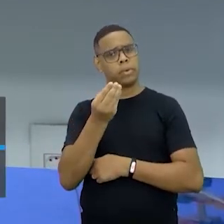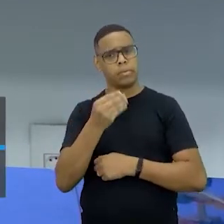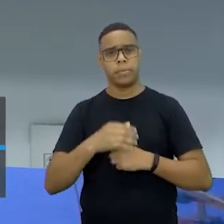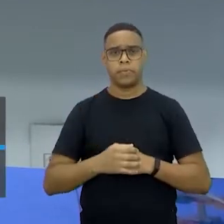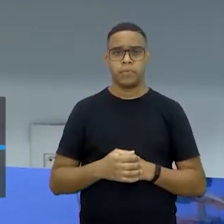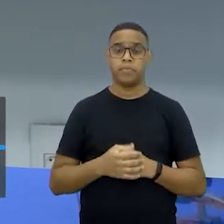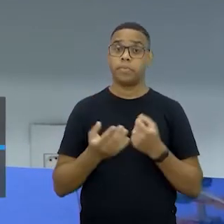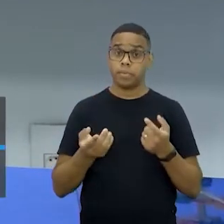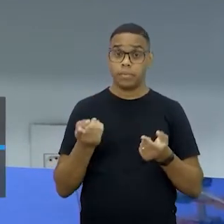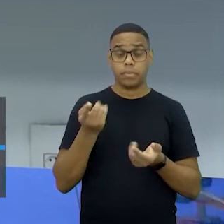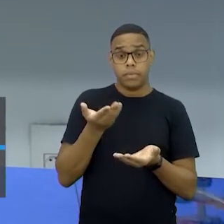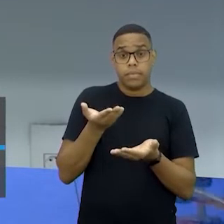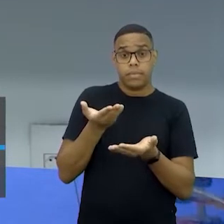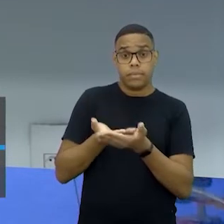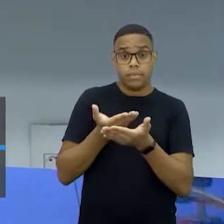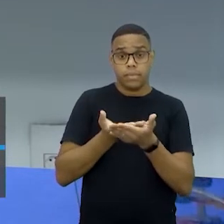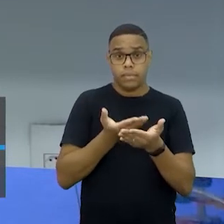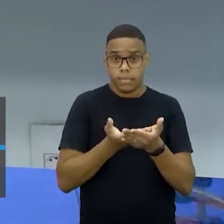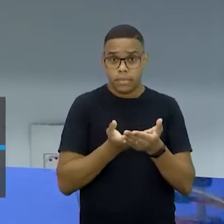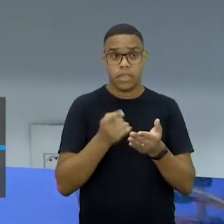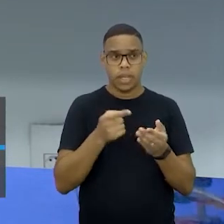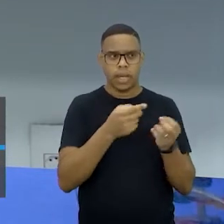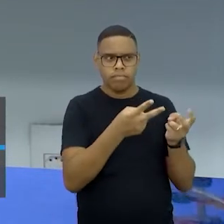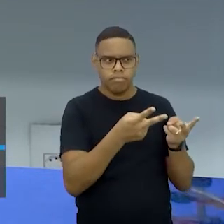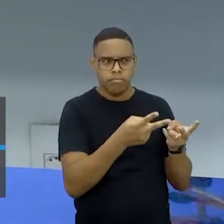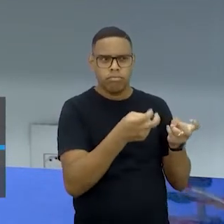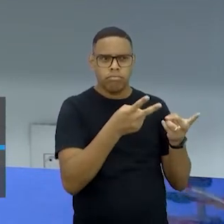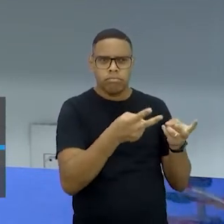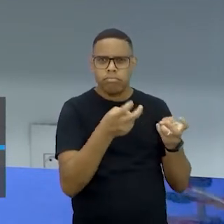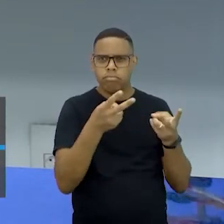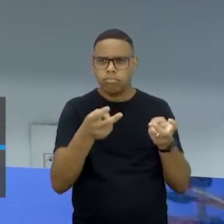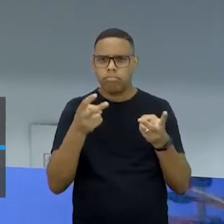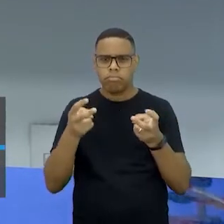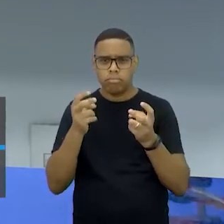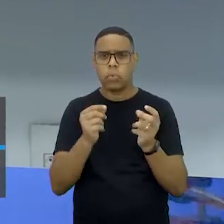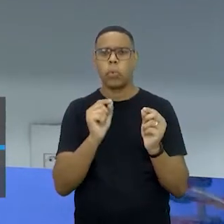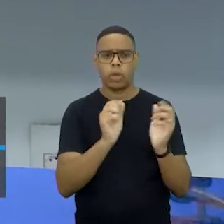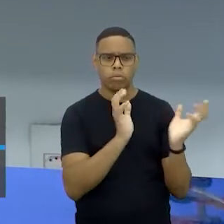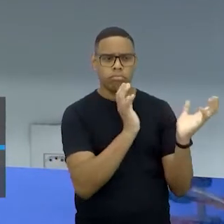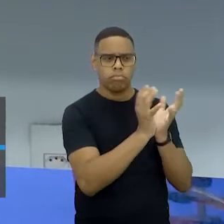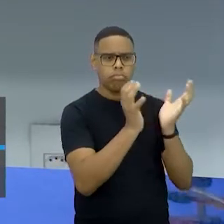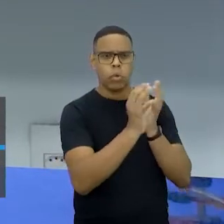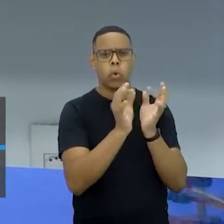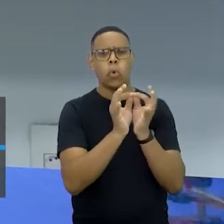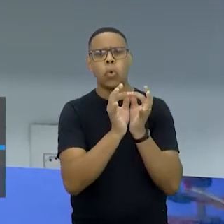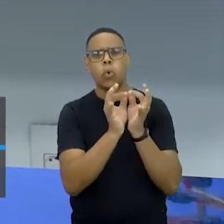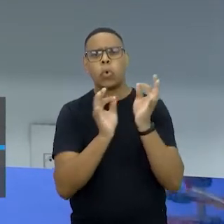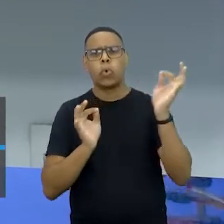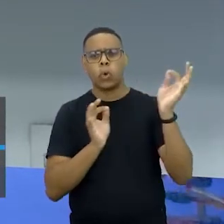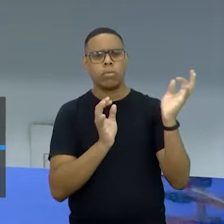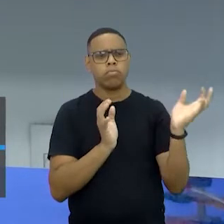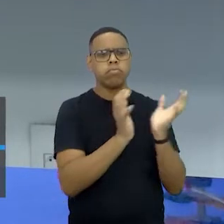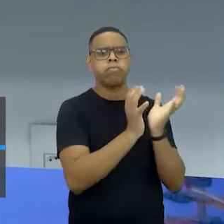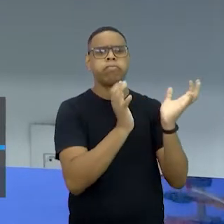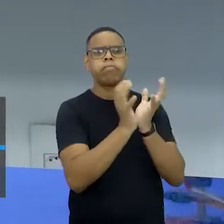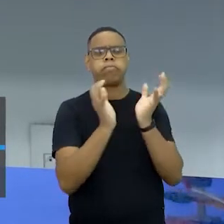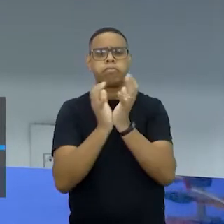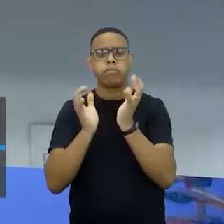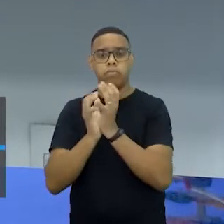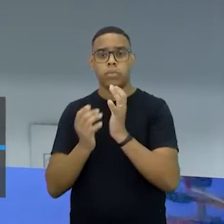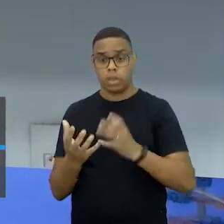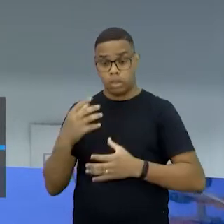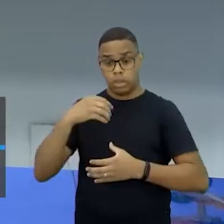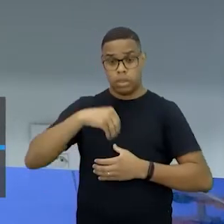ela com os seus estudos ela conseguiu verificar que essas comunidades isoladas elas apresentavam uma